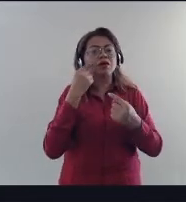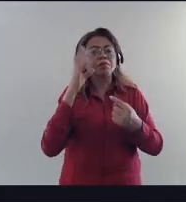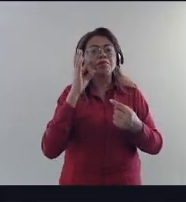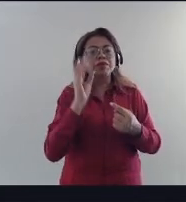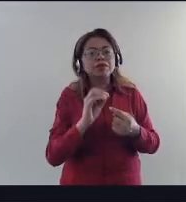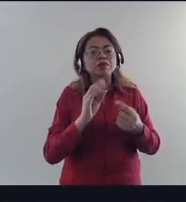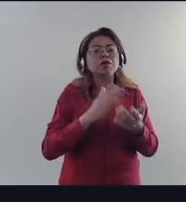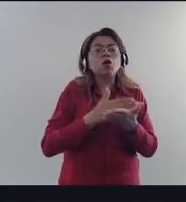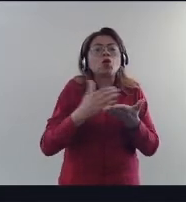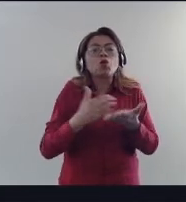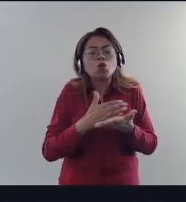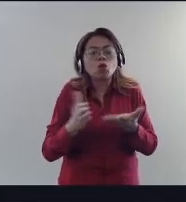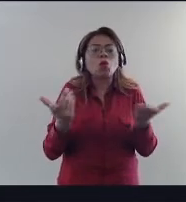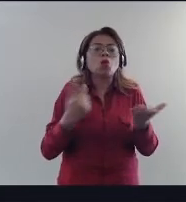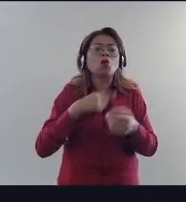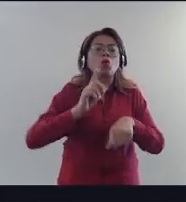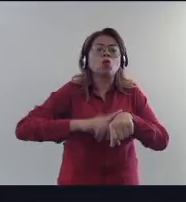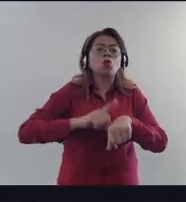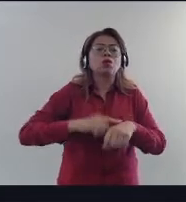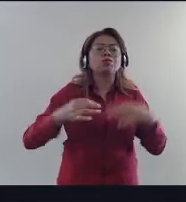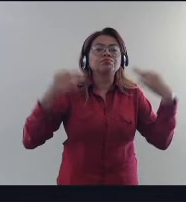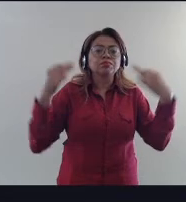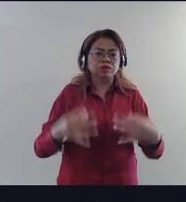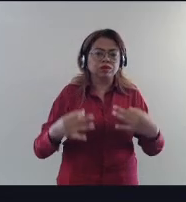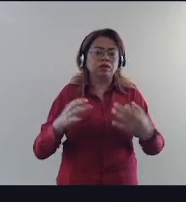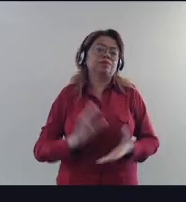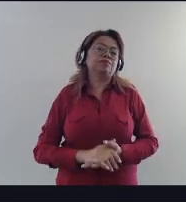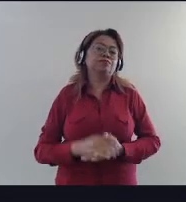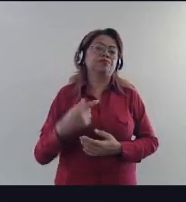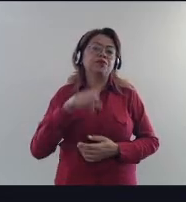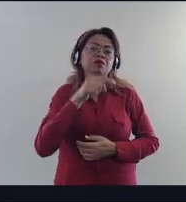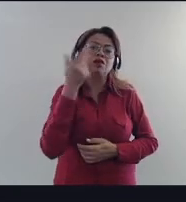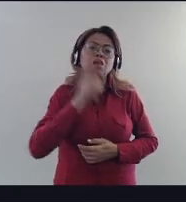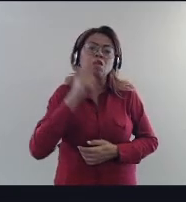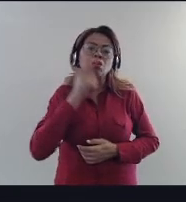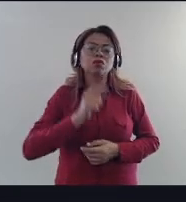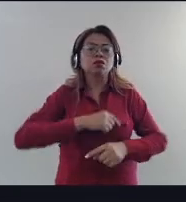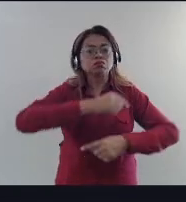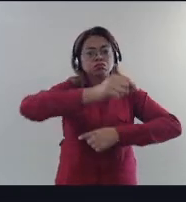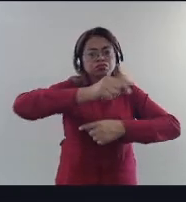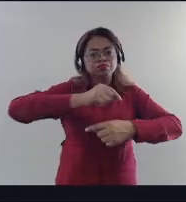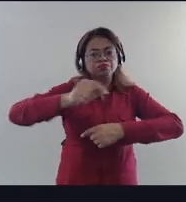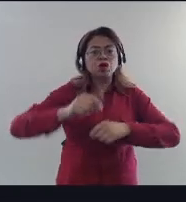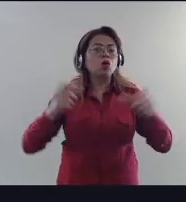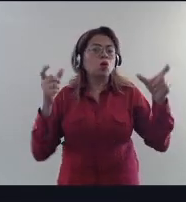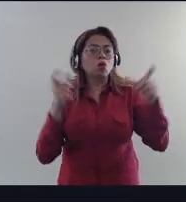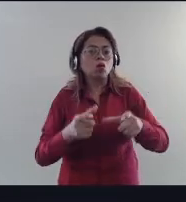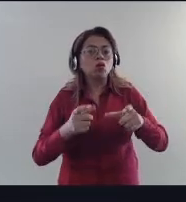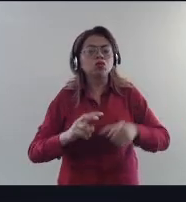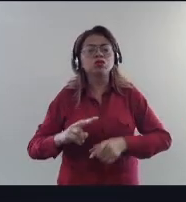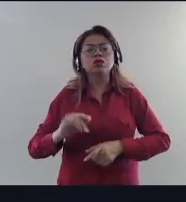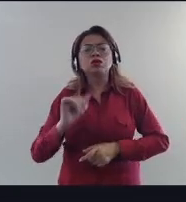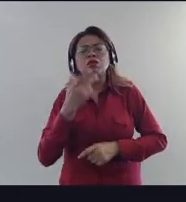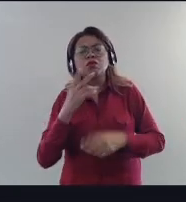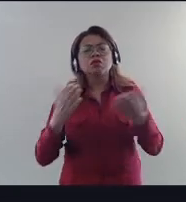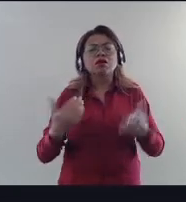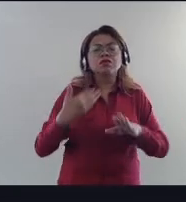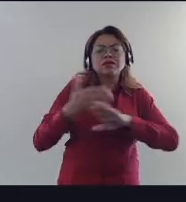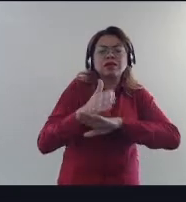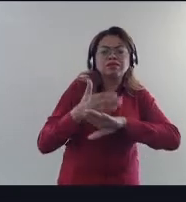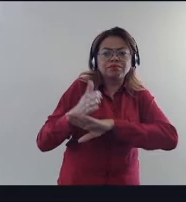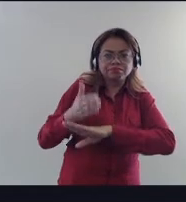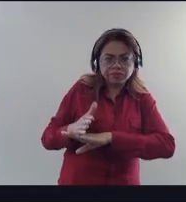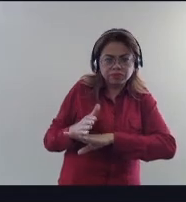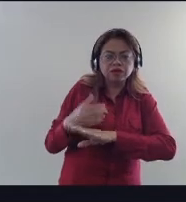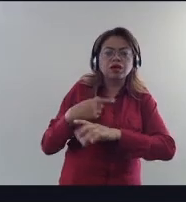e o vale da desilusão. Então, aí você consegue também mapear mais ou menos onde vale a pena investir, onde vale a pena entrar em